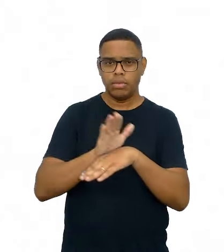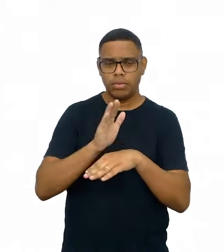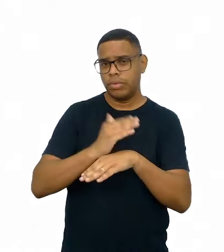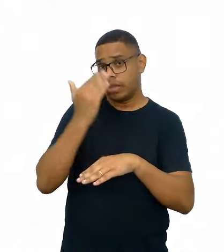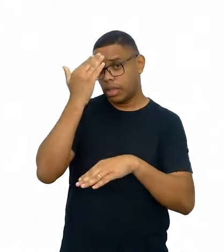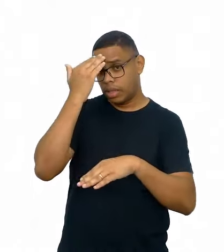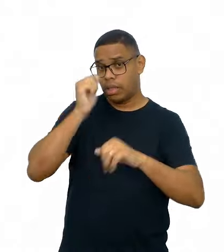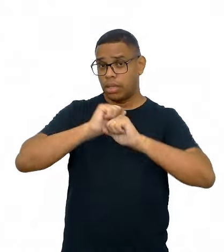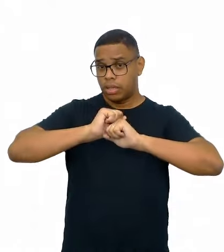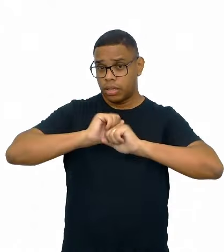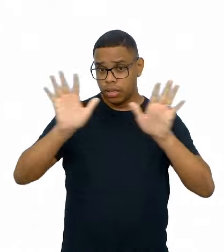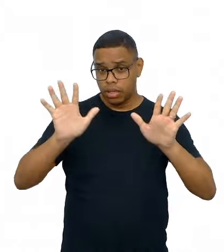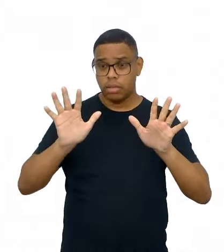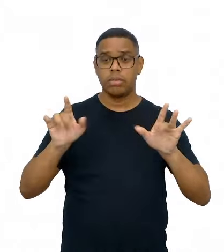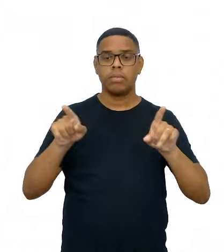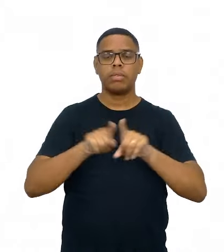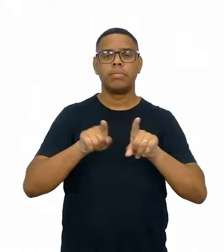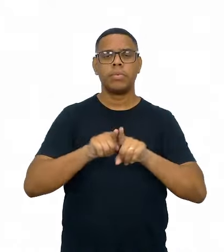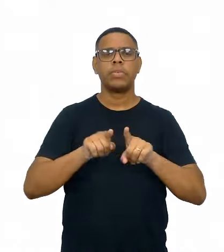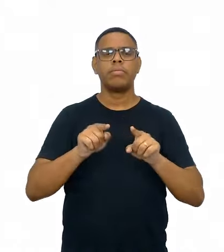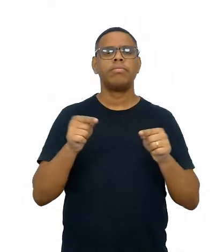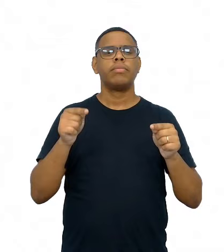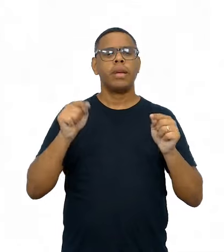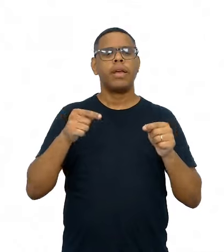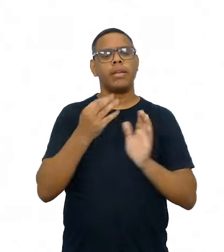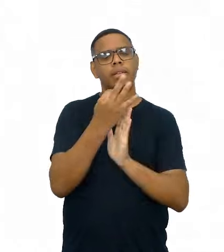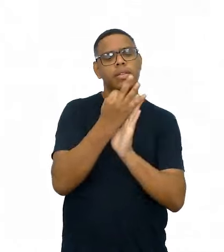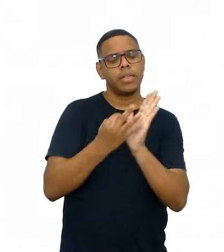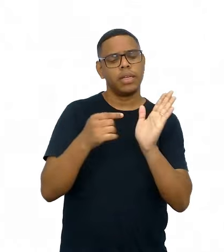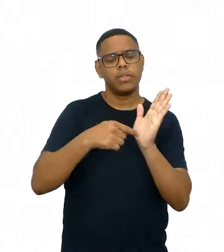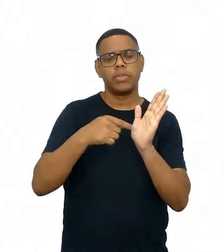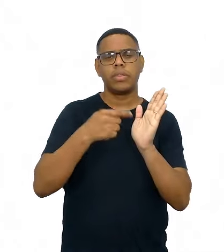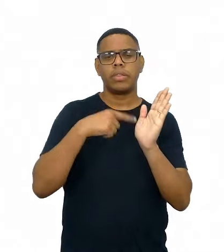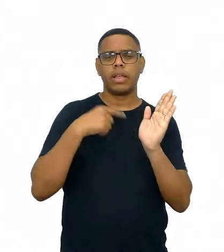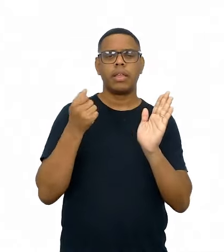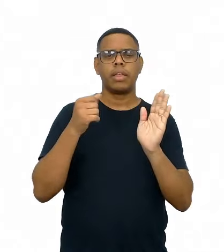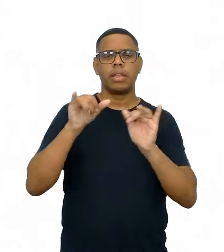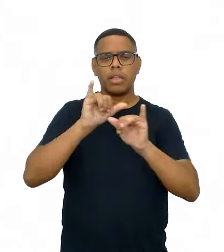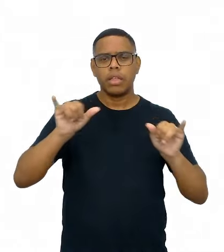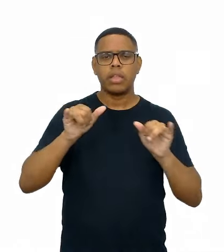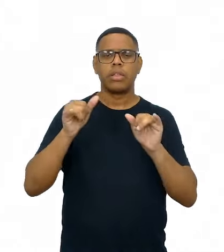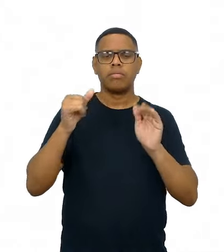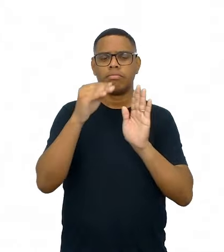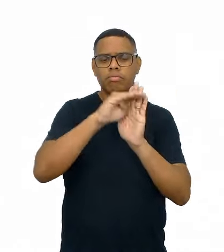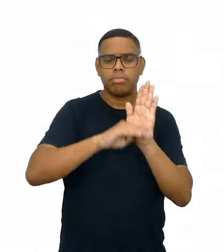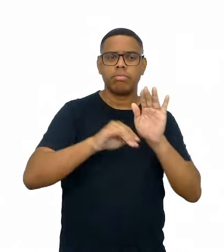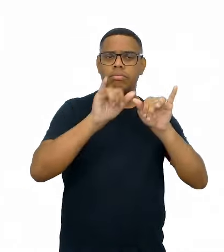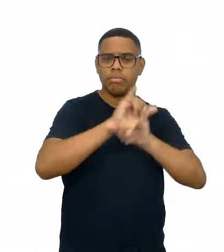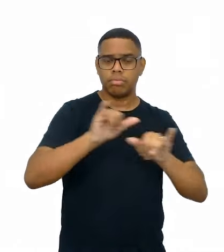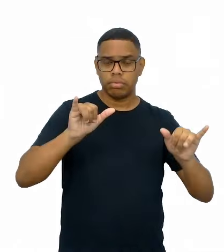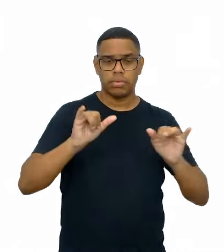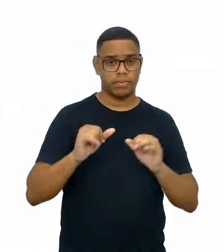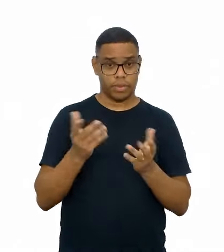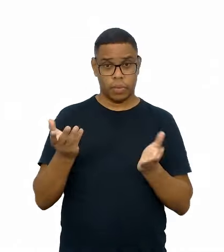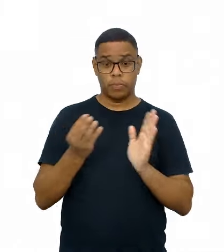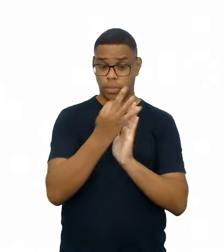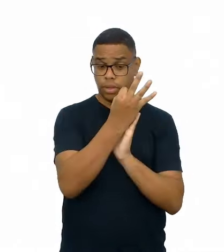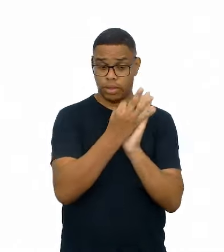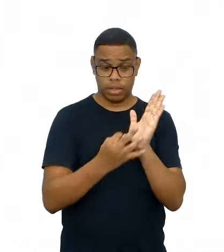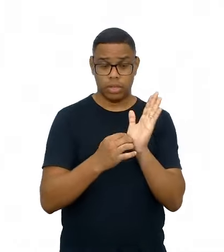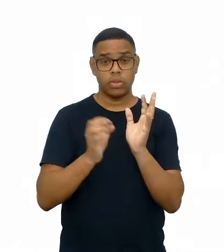Para resumir um texto, nós precisamos entendê-lo bem, e quando nos propomos a fazer um resumo,